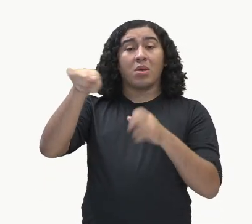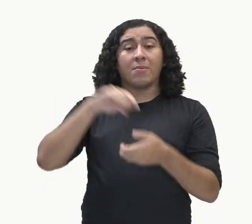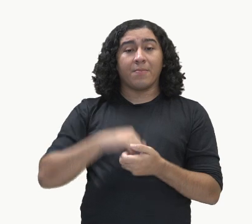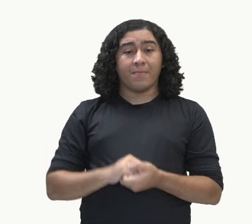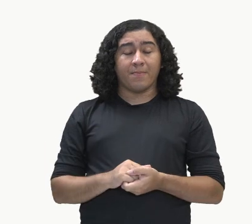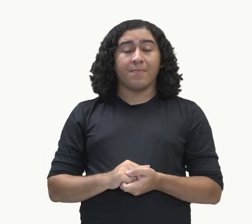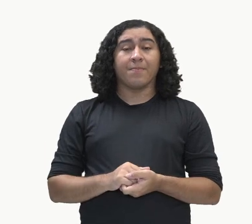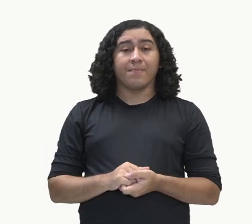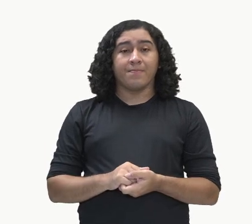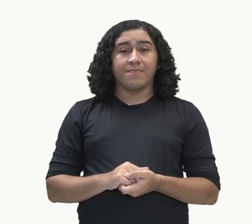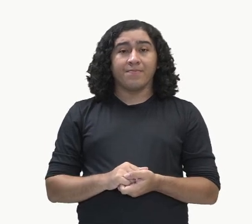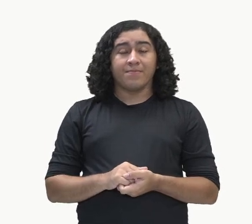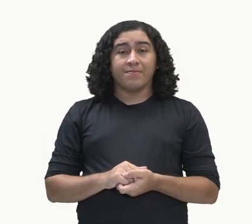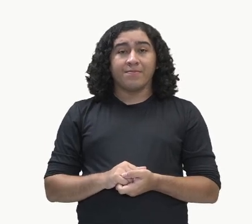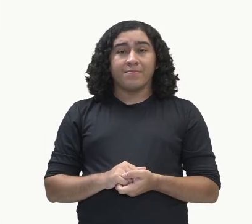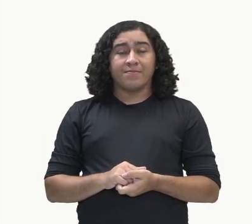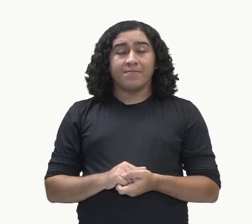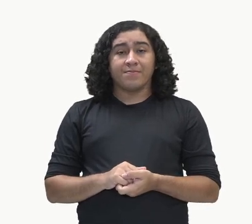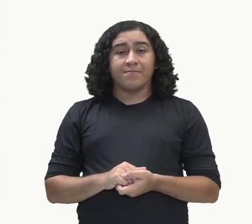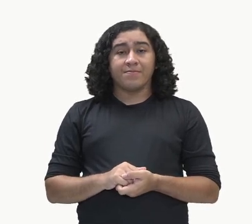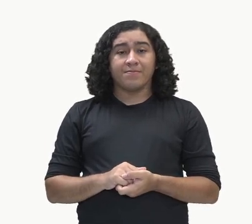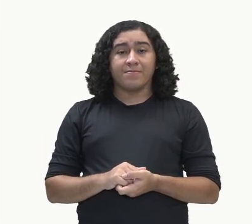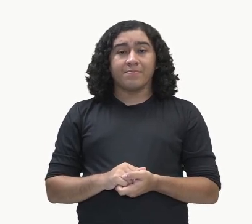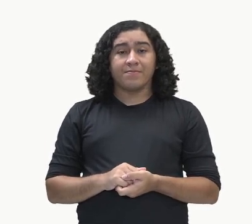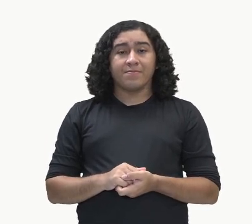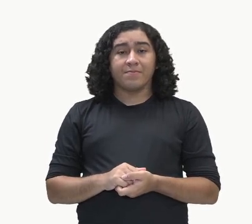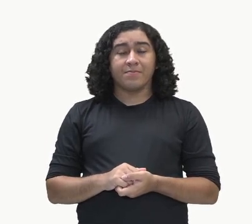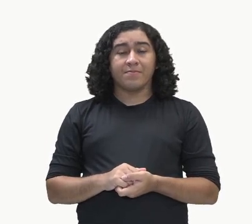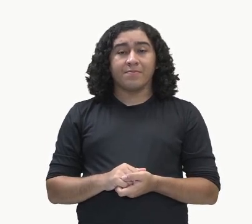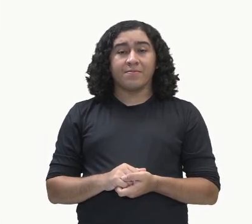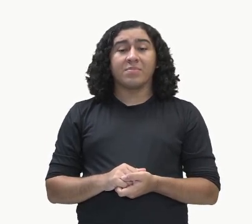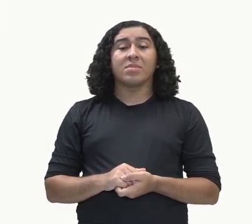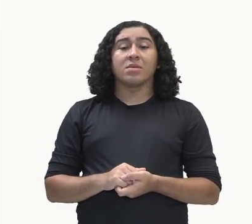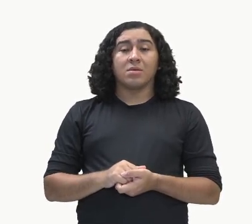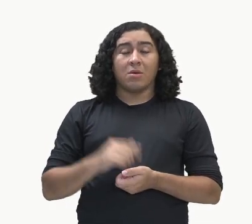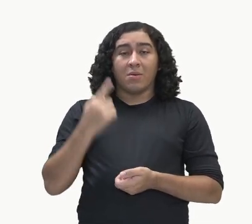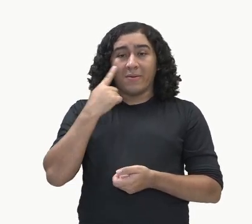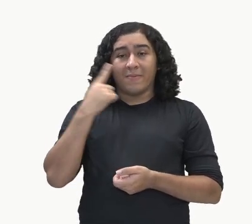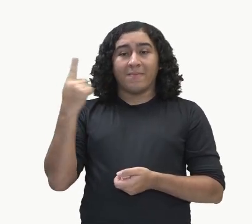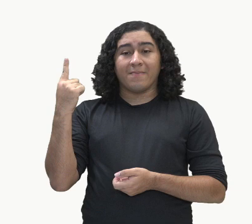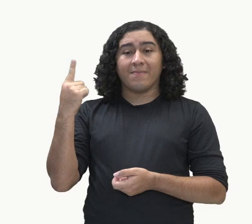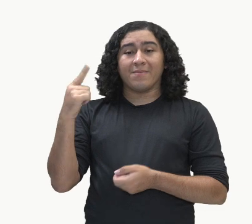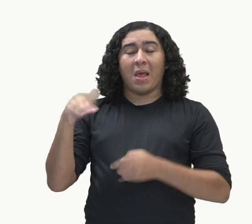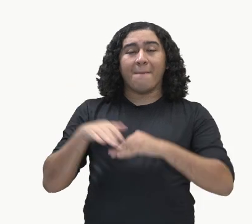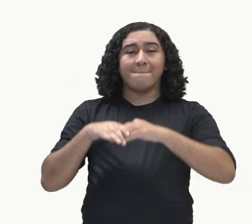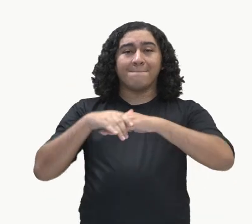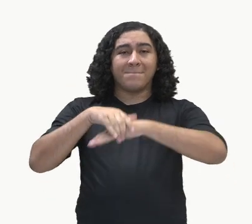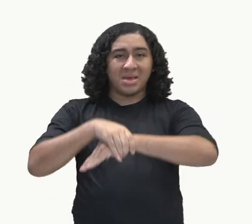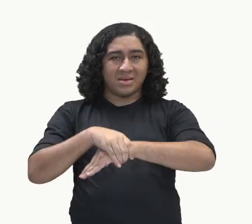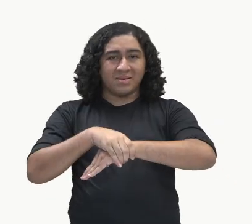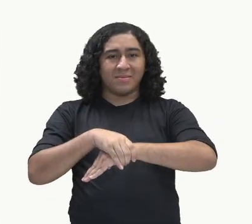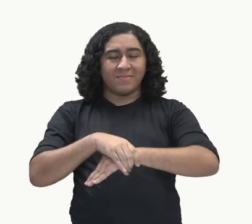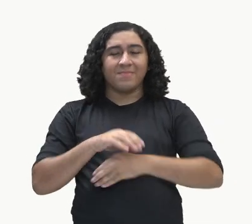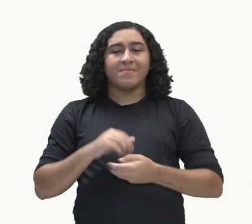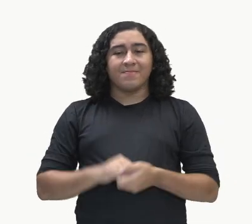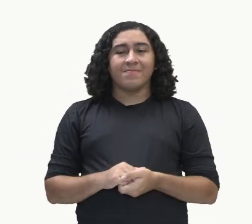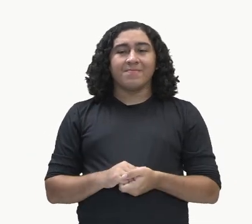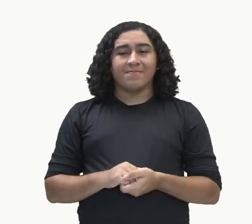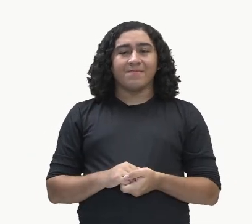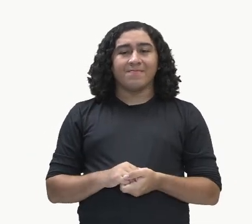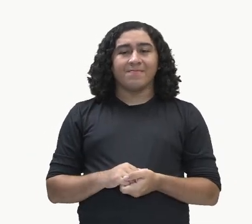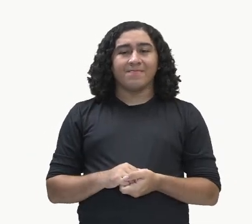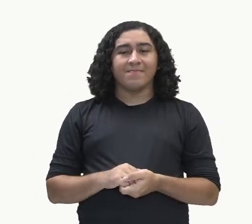pair of socks. A palavra socks significa meias. Socks,